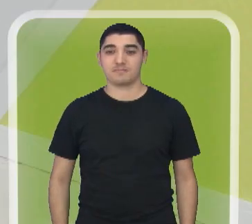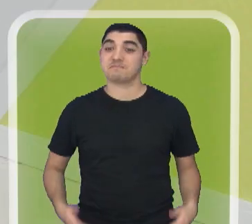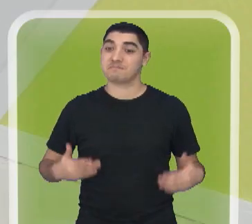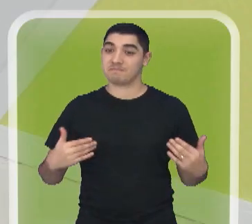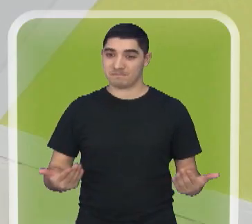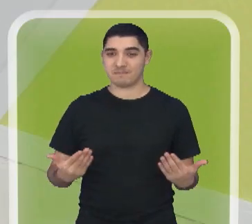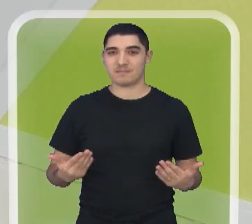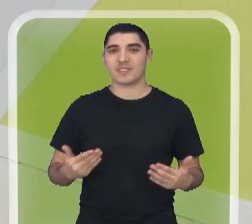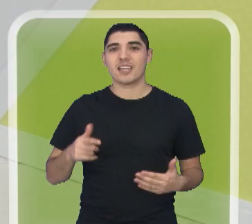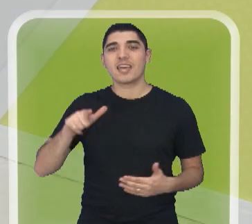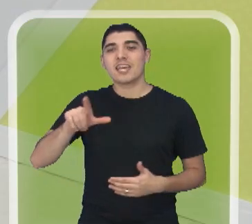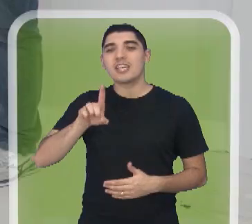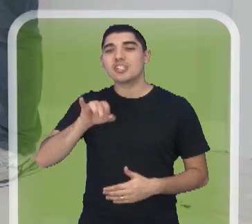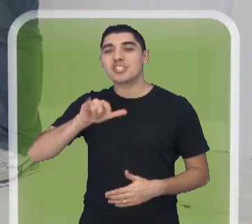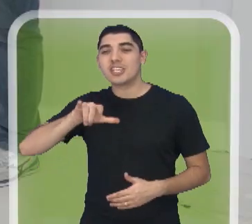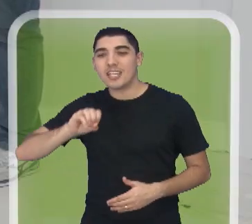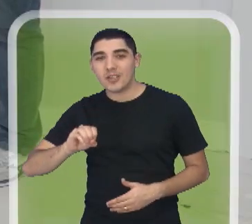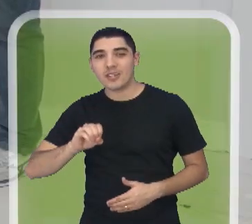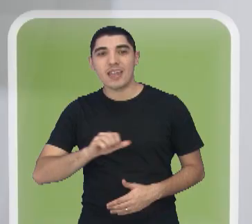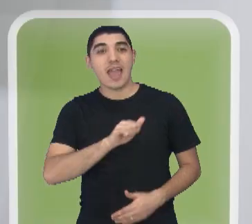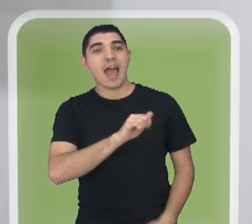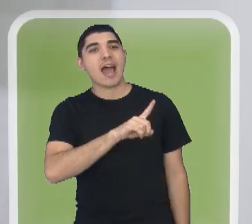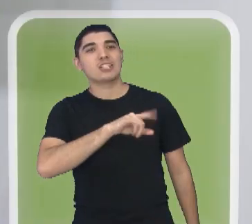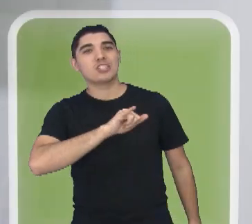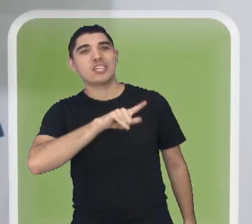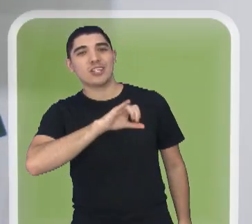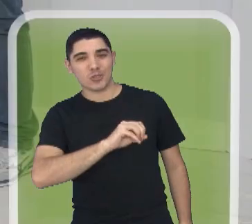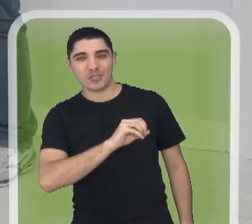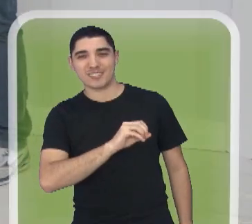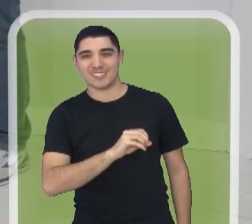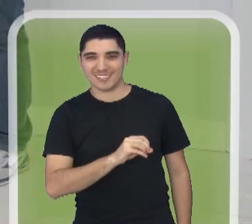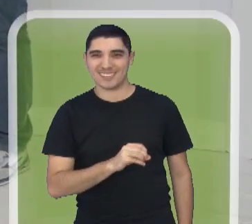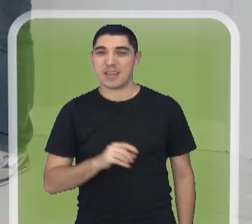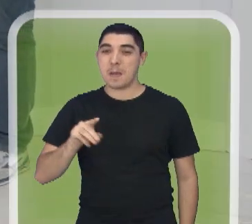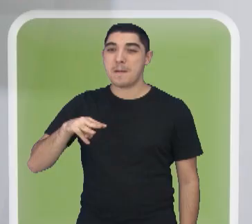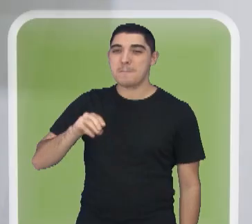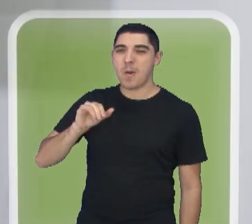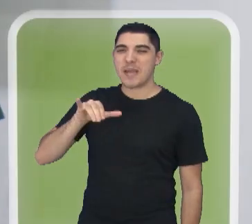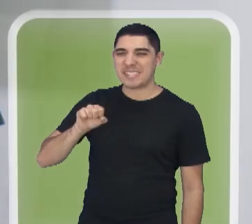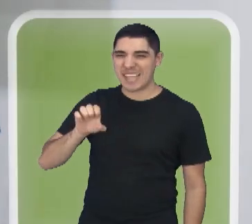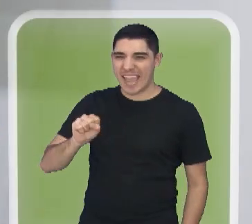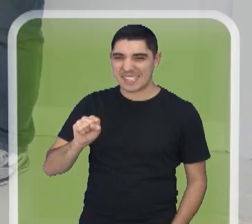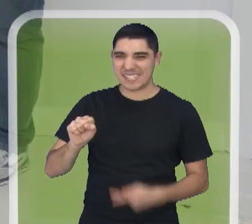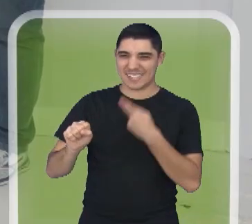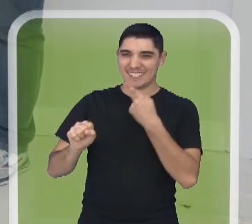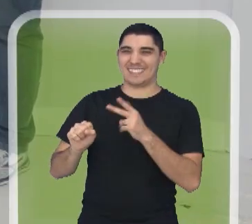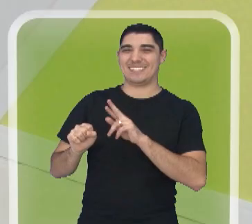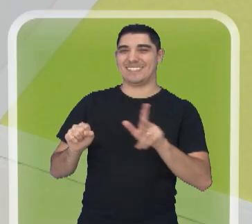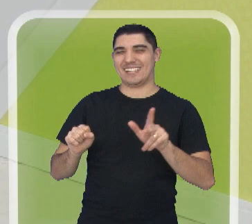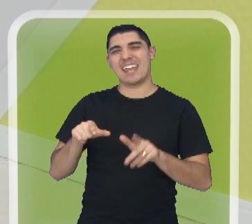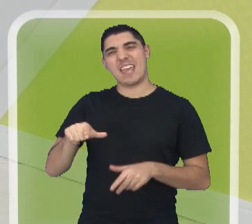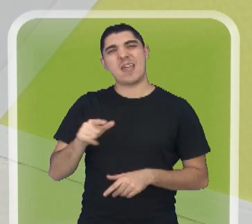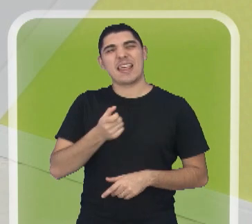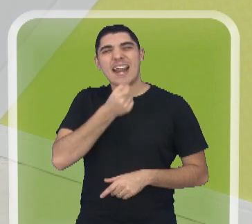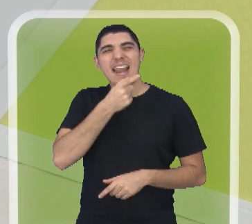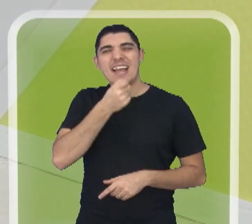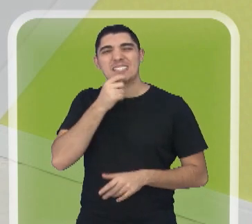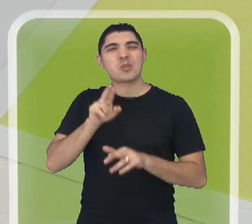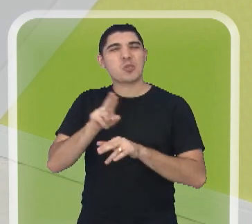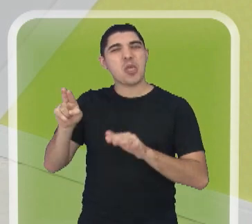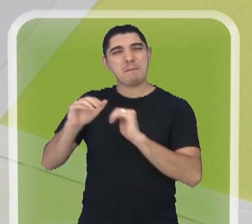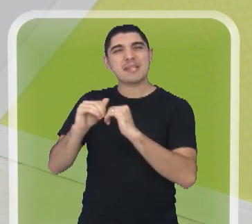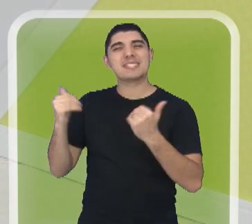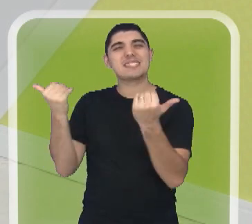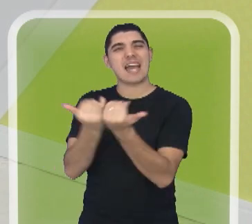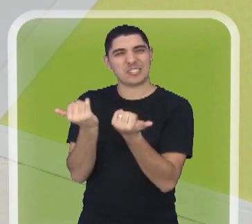Fala Adib Moisés Dib rápido, vai. Adib Moisés Dib. Moisés. É um nome engraçado, Adib Moisés